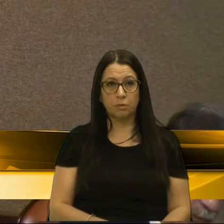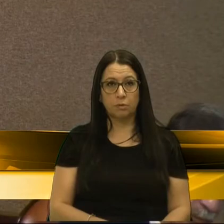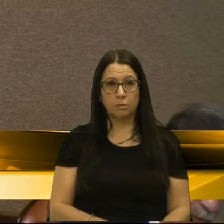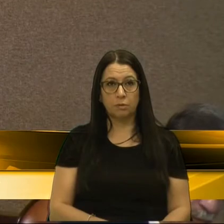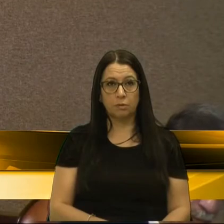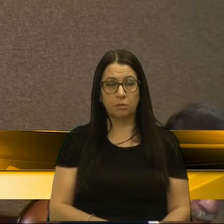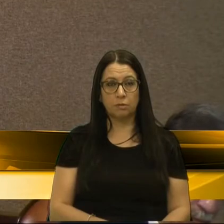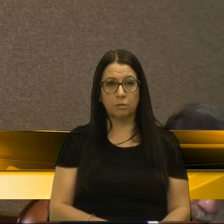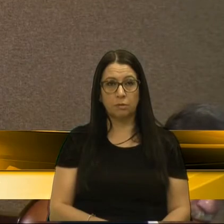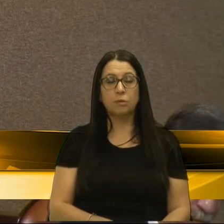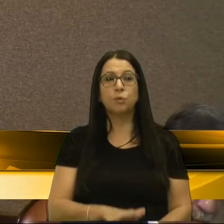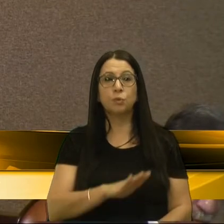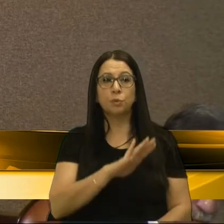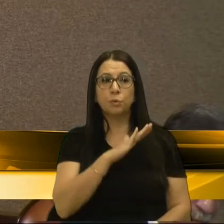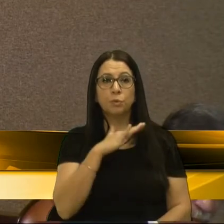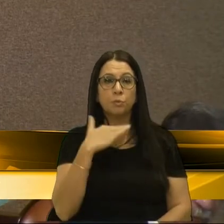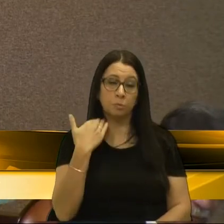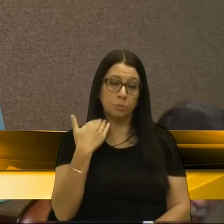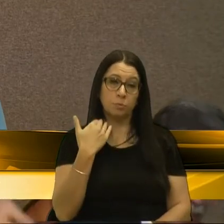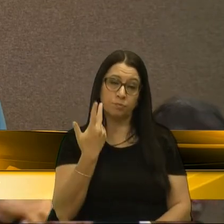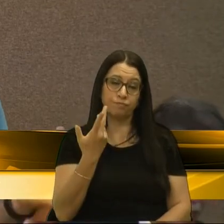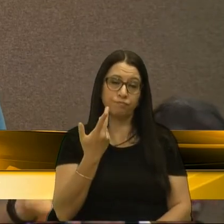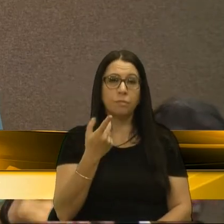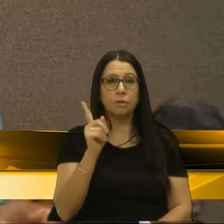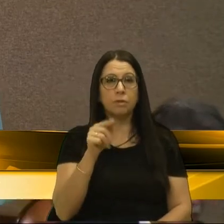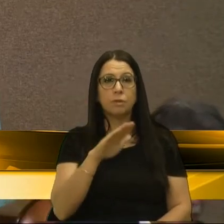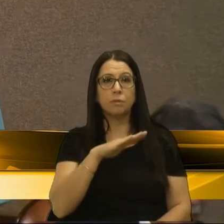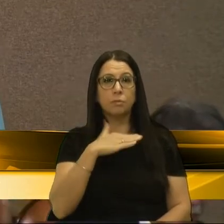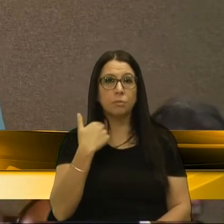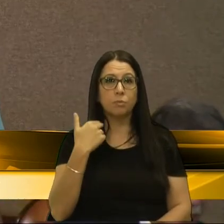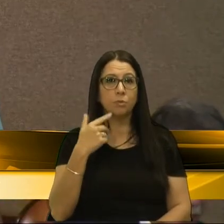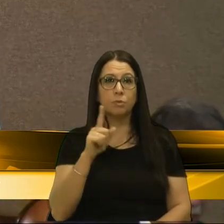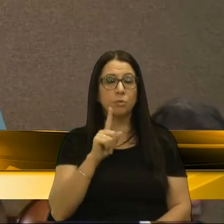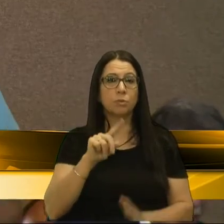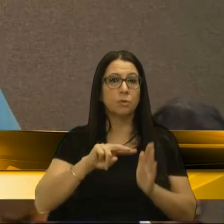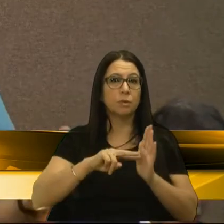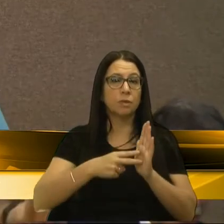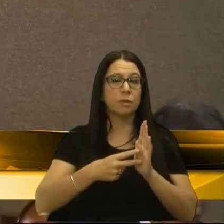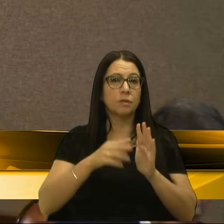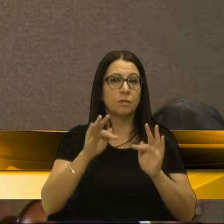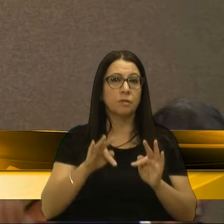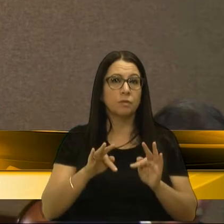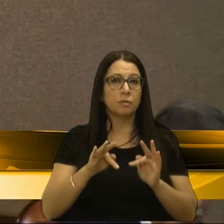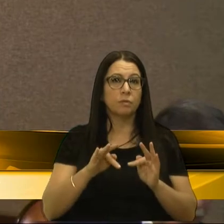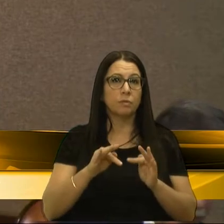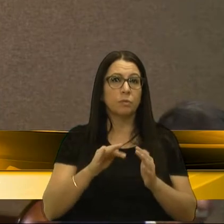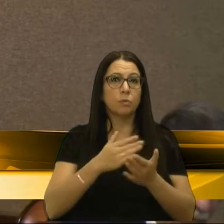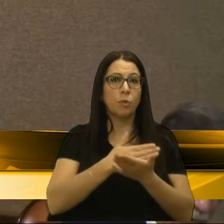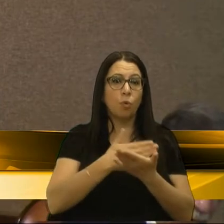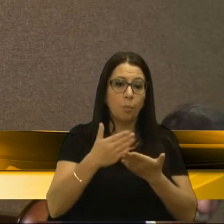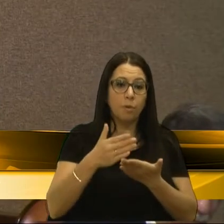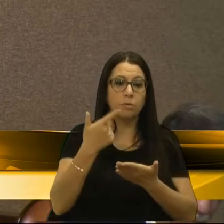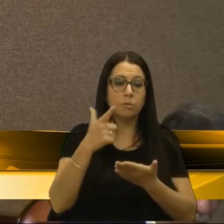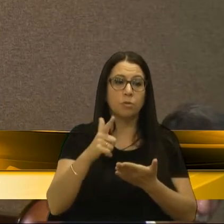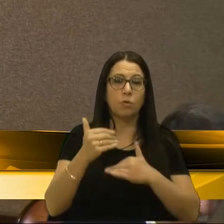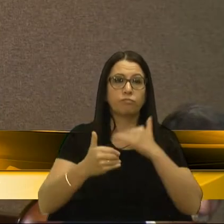que se vão. E como a gente diz, a morte não significa o fim, mas apenas um recomeço de uma nova